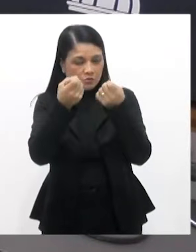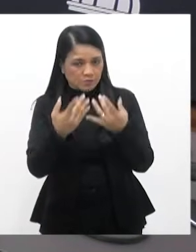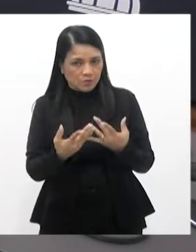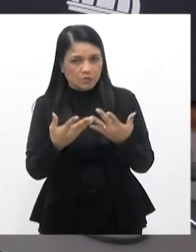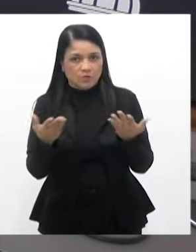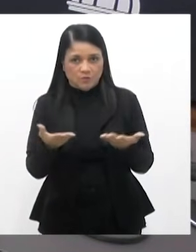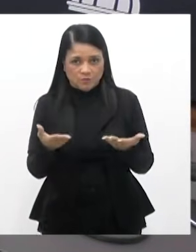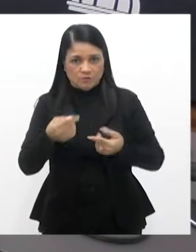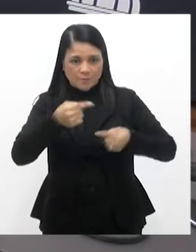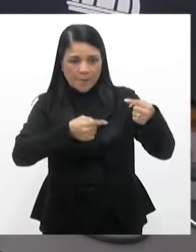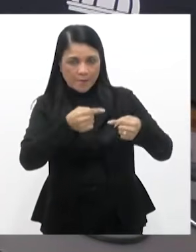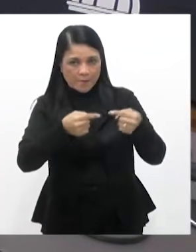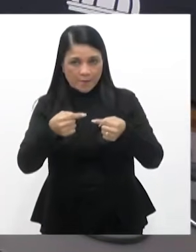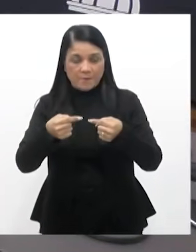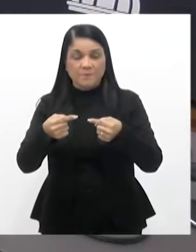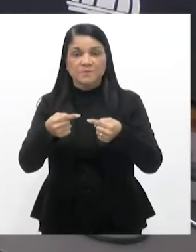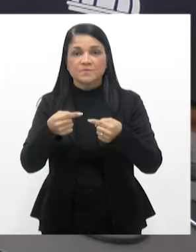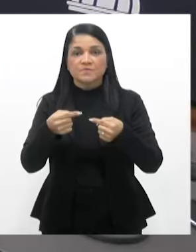aqui,